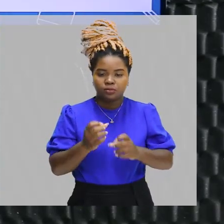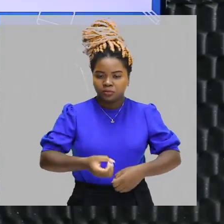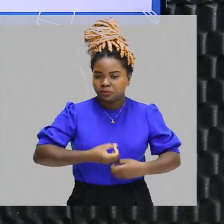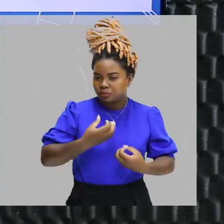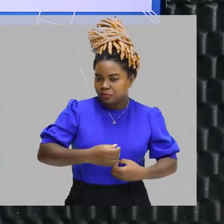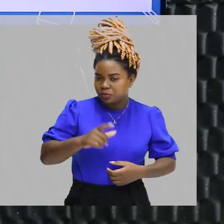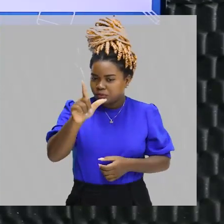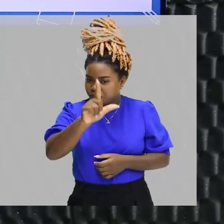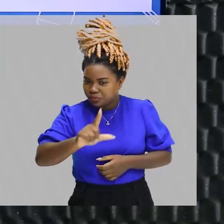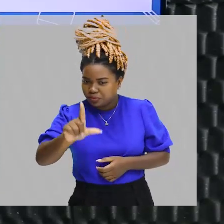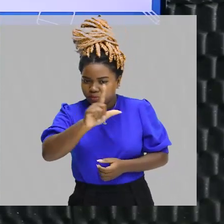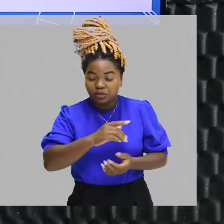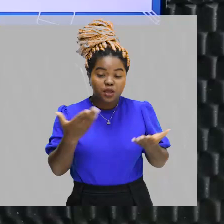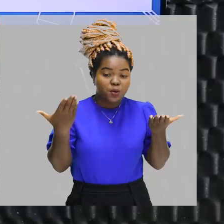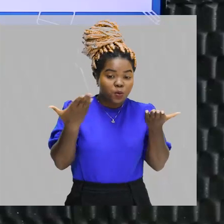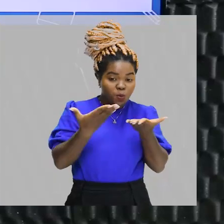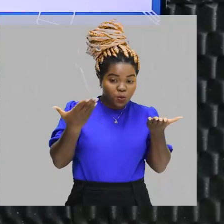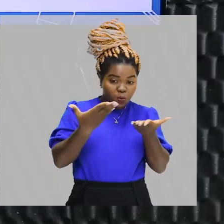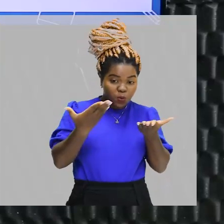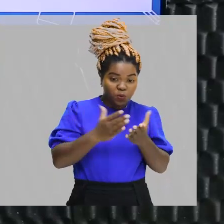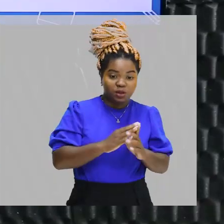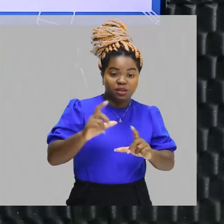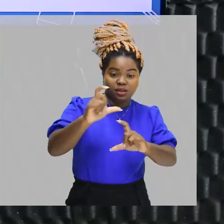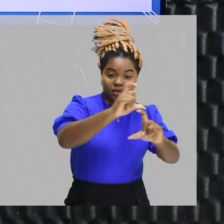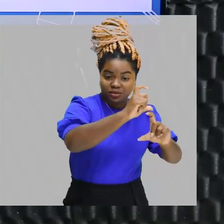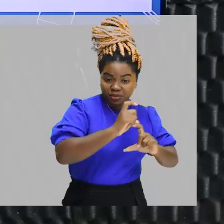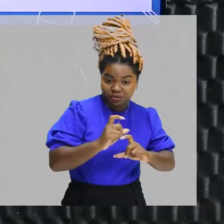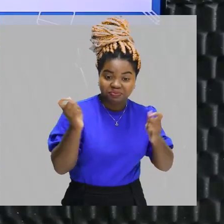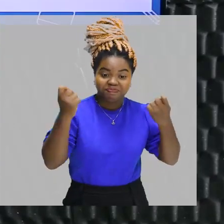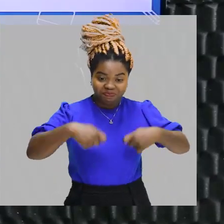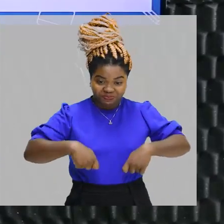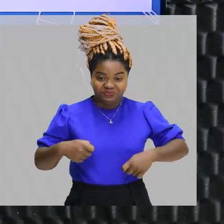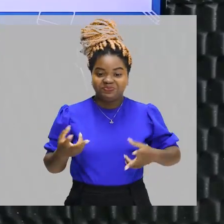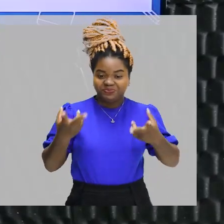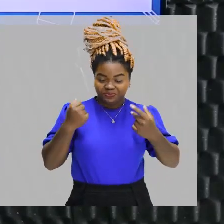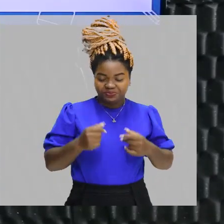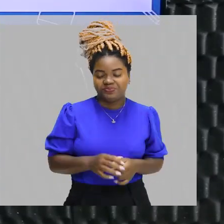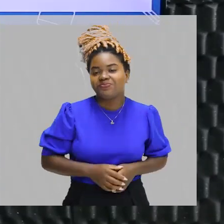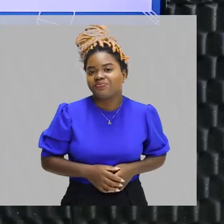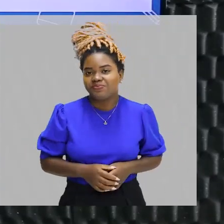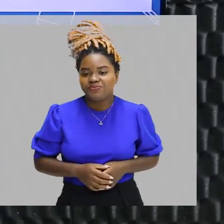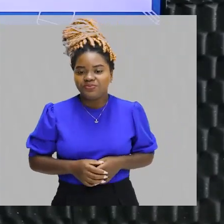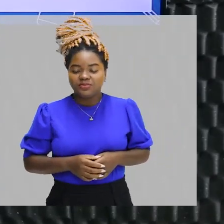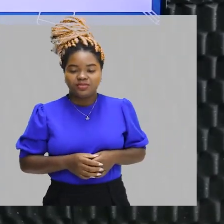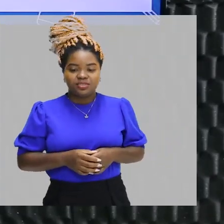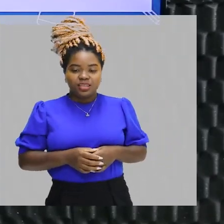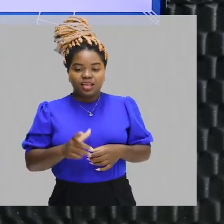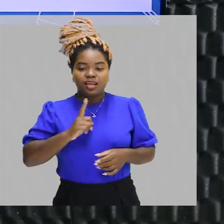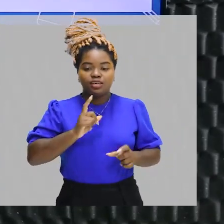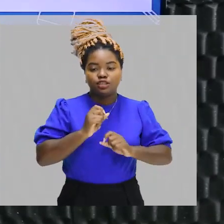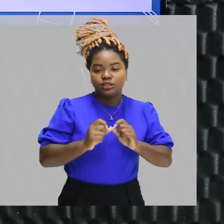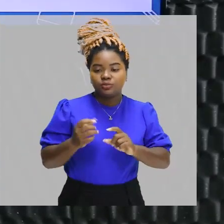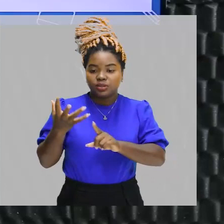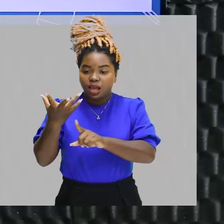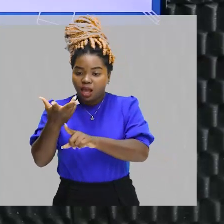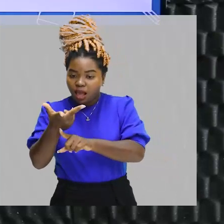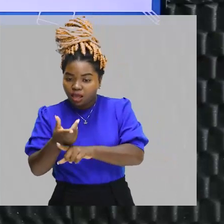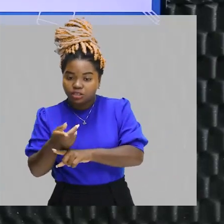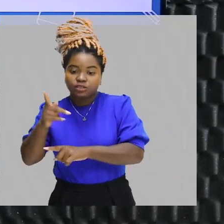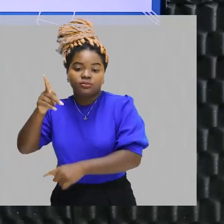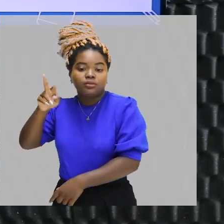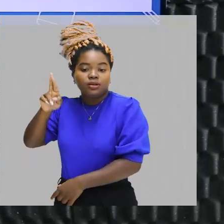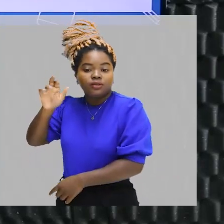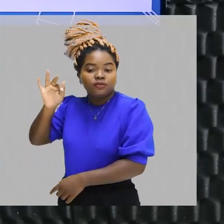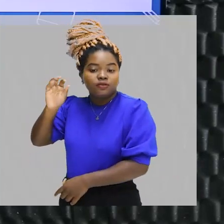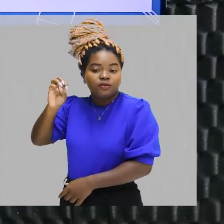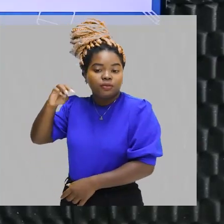da literatura e hoje os quadrinhos são considerados, a gente vai falar sobre isso, uma das formas de arte. Artes performáticas, perdão.